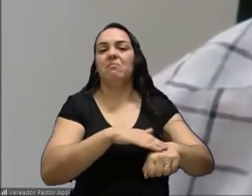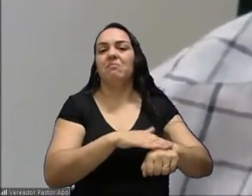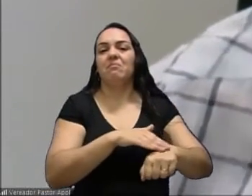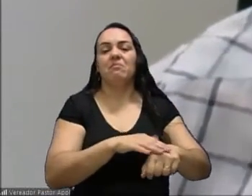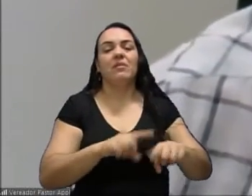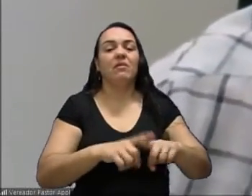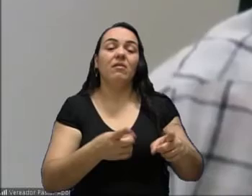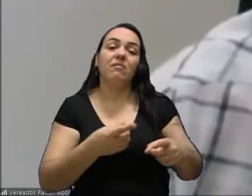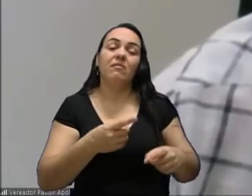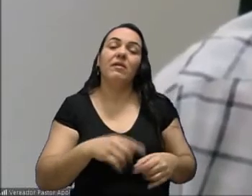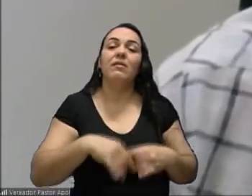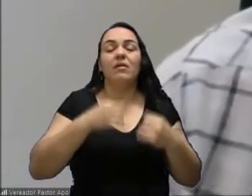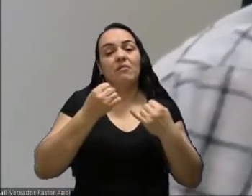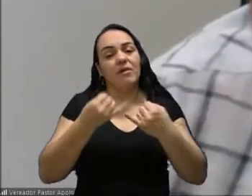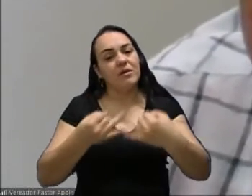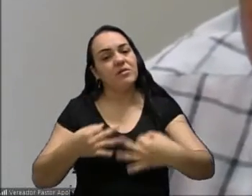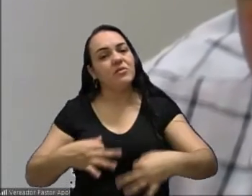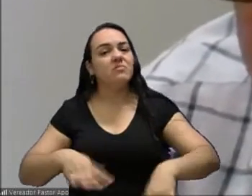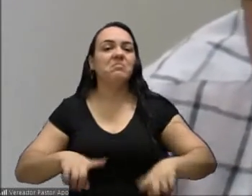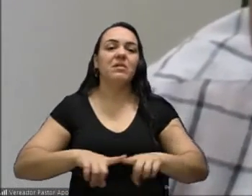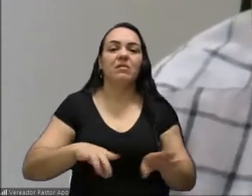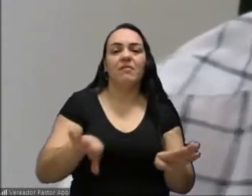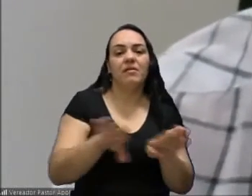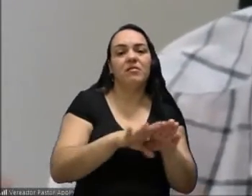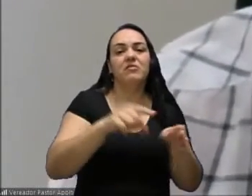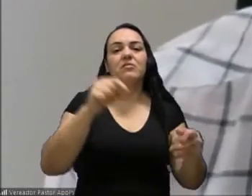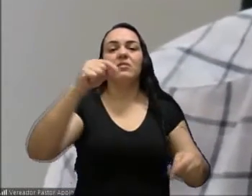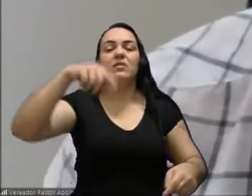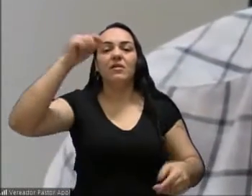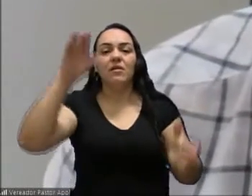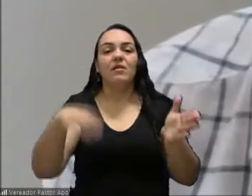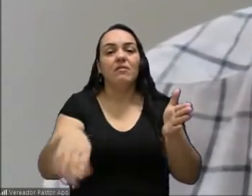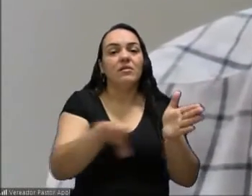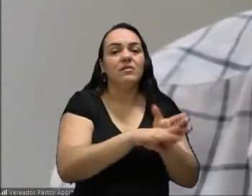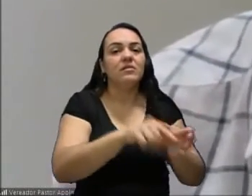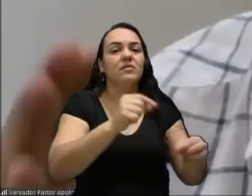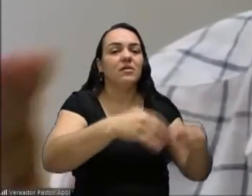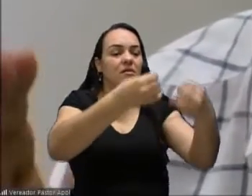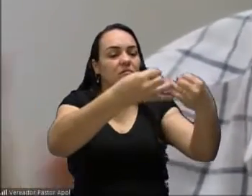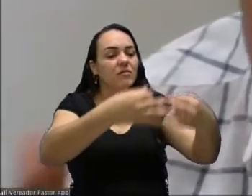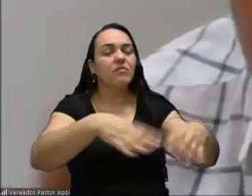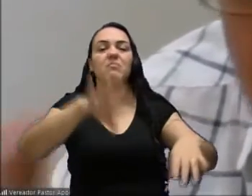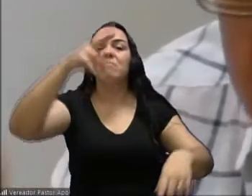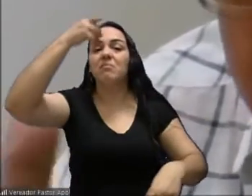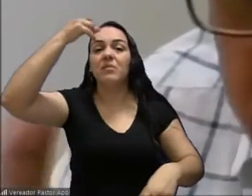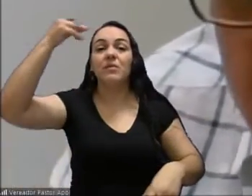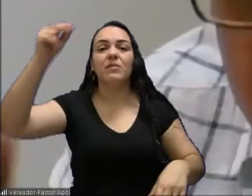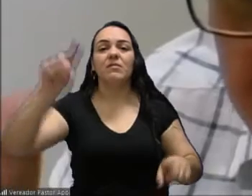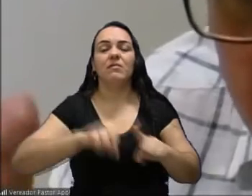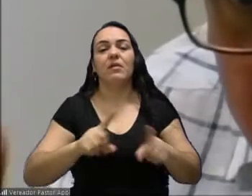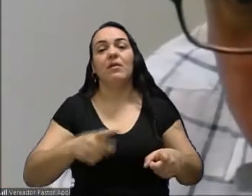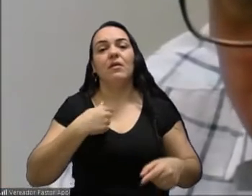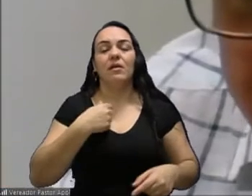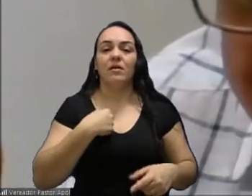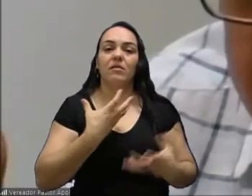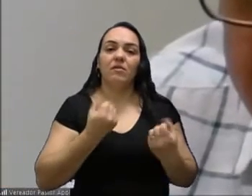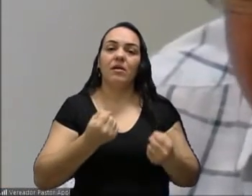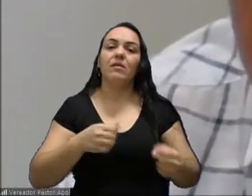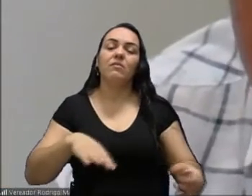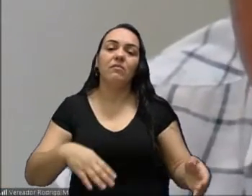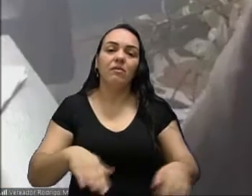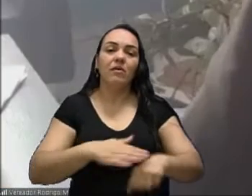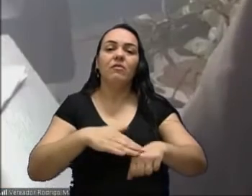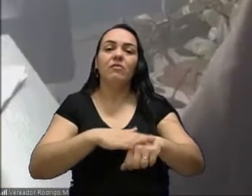o secretário vai falar que vai falar com a prefeita, a prefeita vai ter que responder, então, da maneira que eu posso tratar é direto com quem pode resolver o assunto.